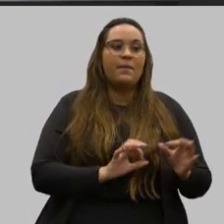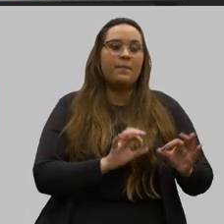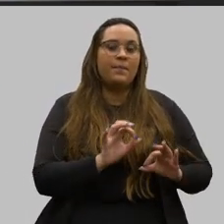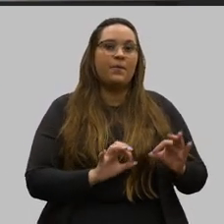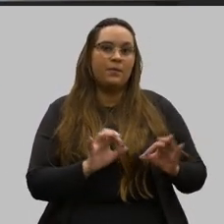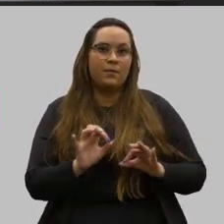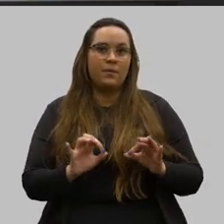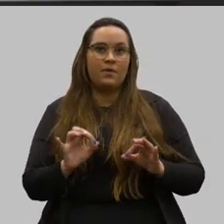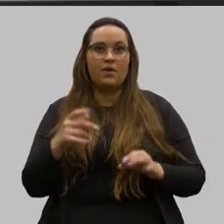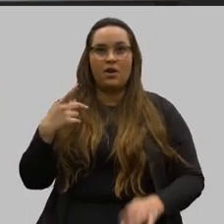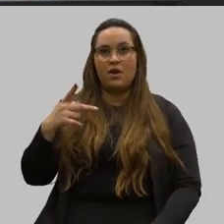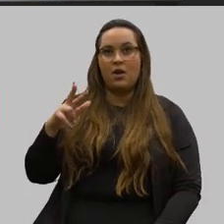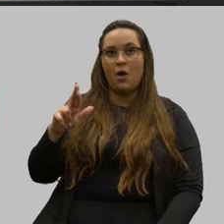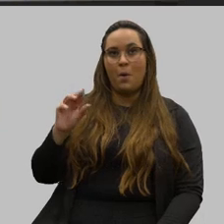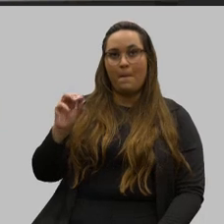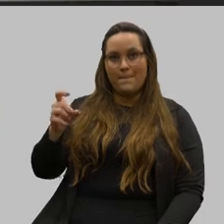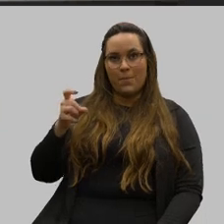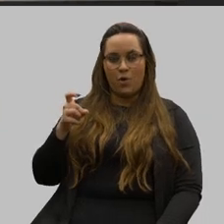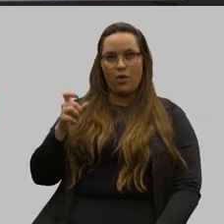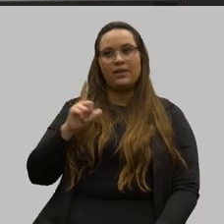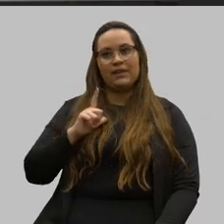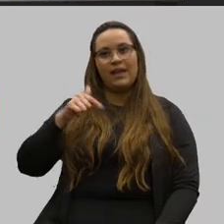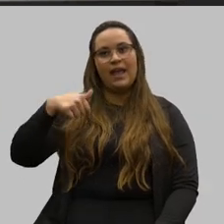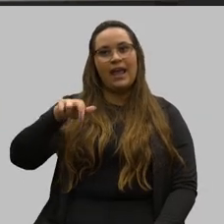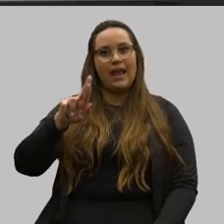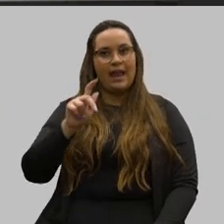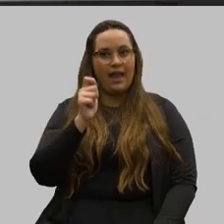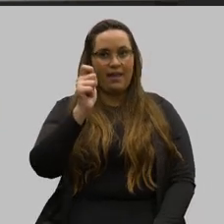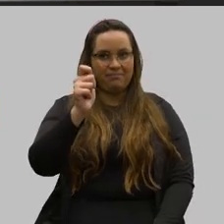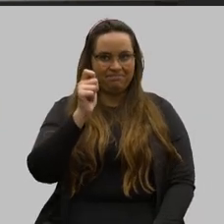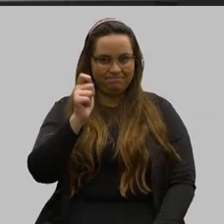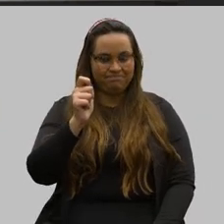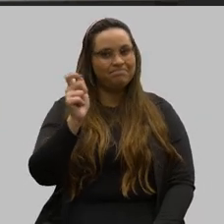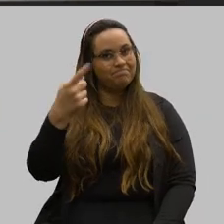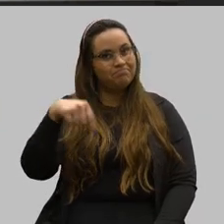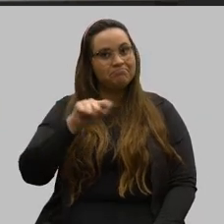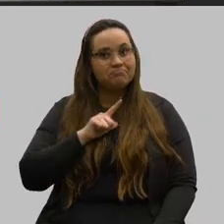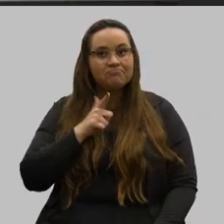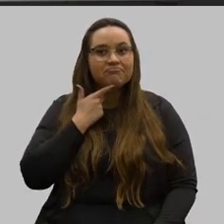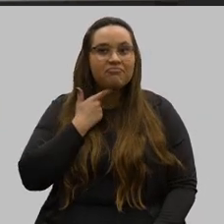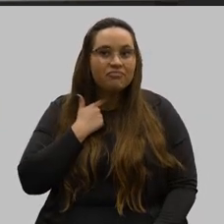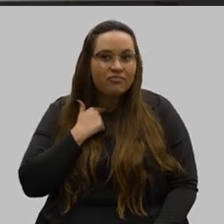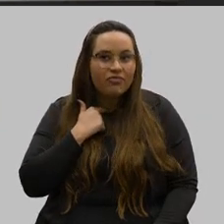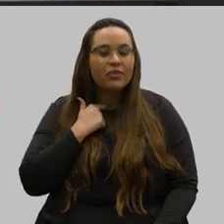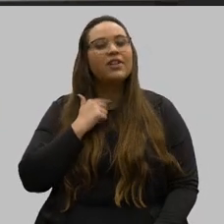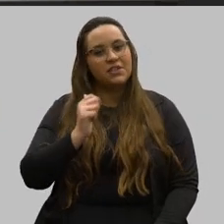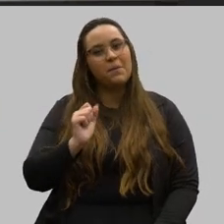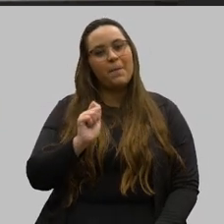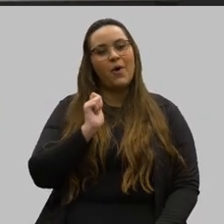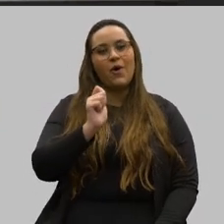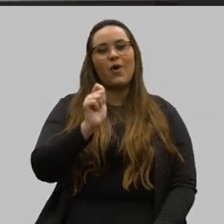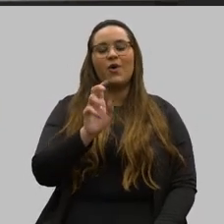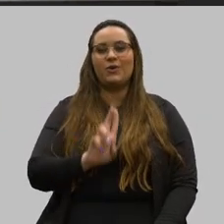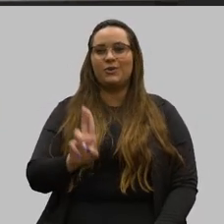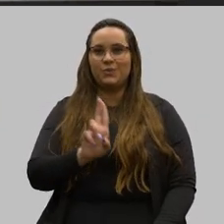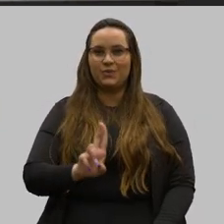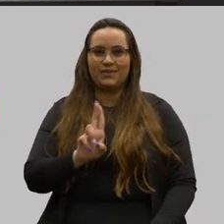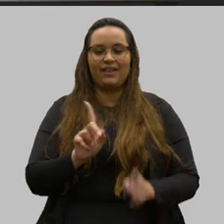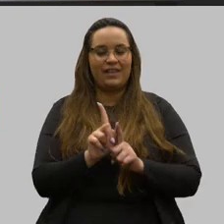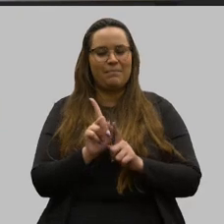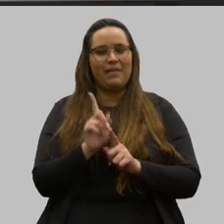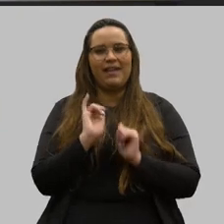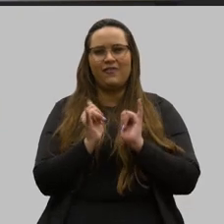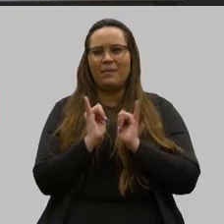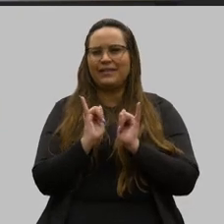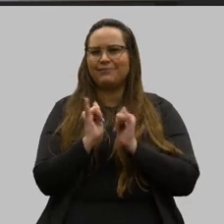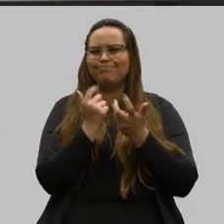prox aí tem o CR code quem sentir à vontade aí pode baixar e manusear tem várias informações importantes